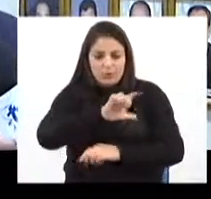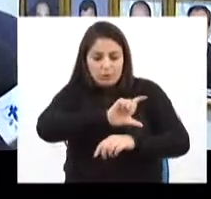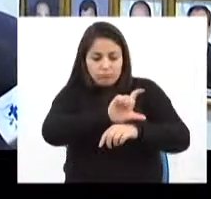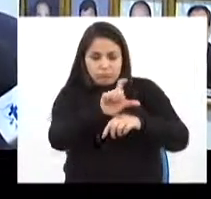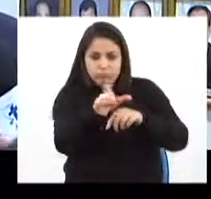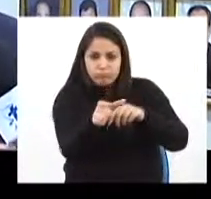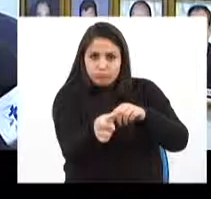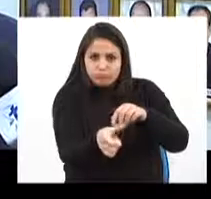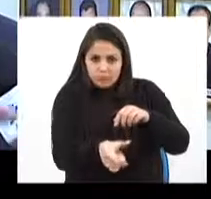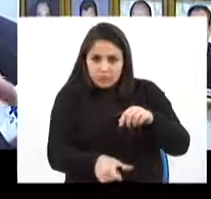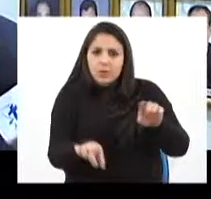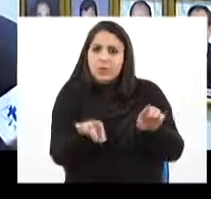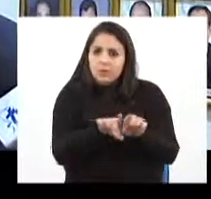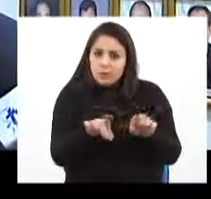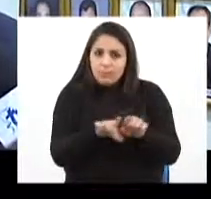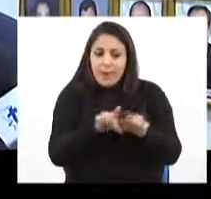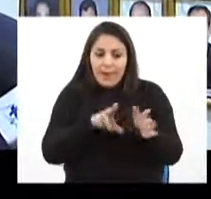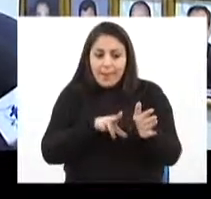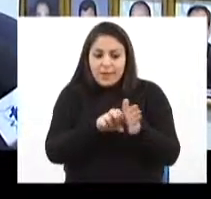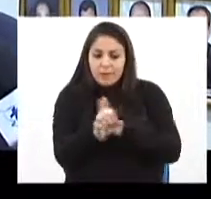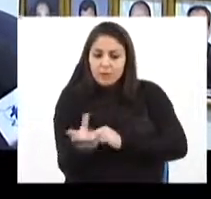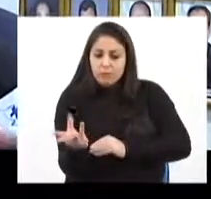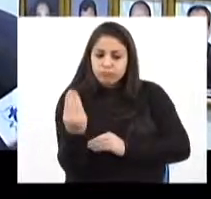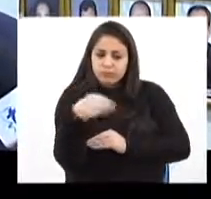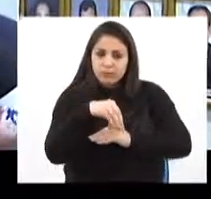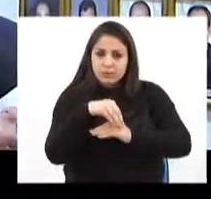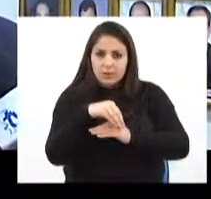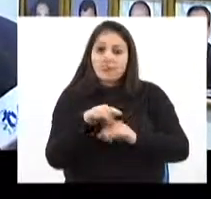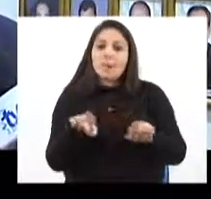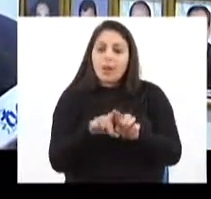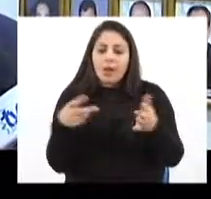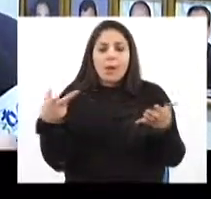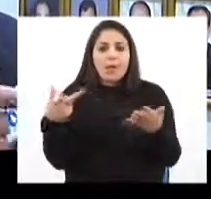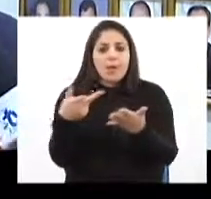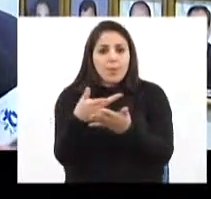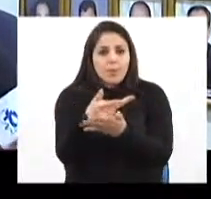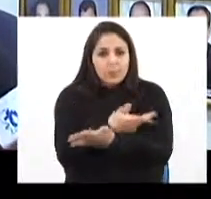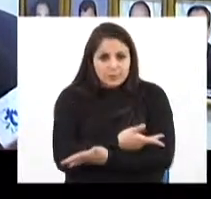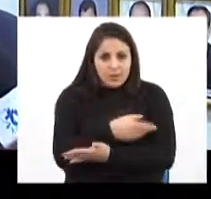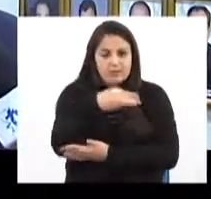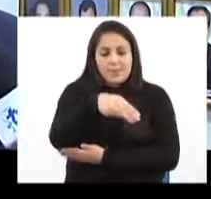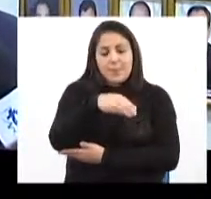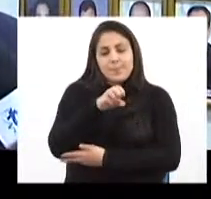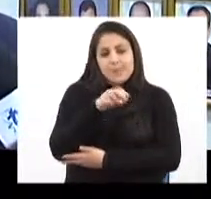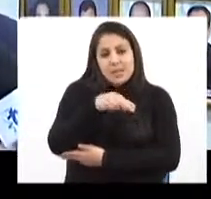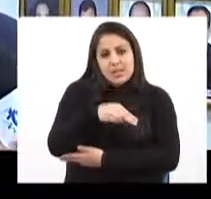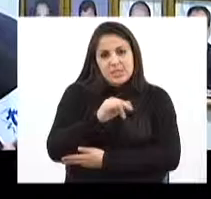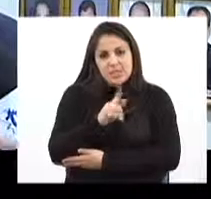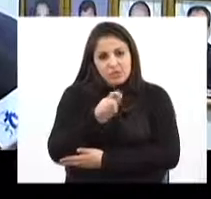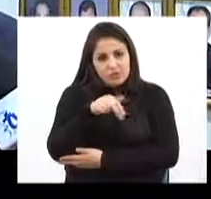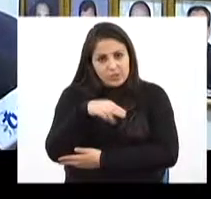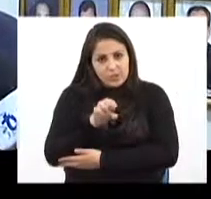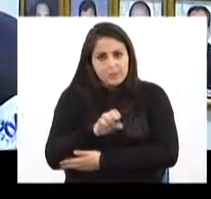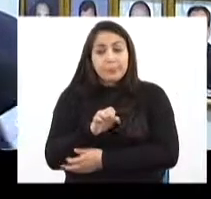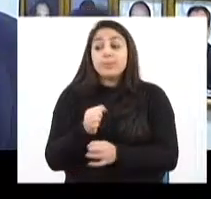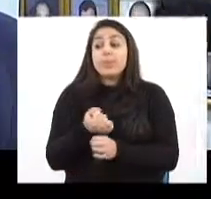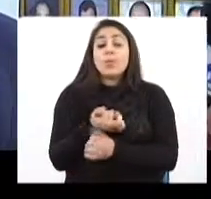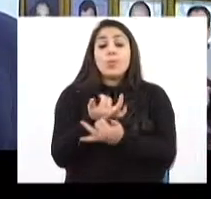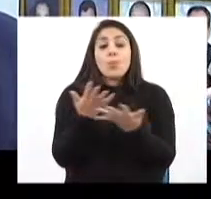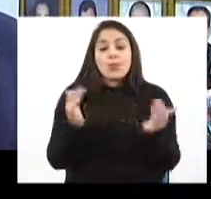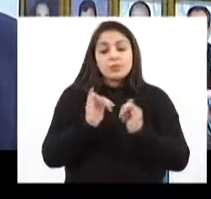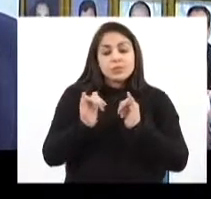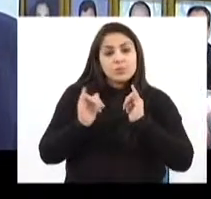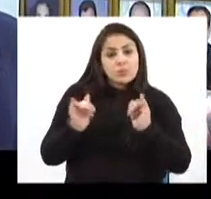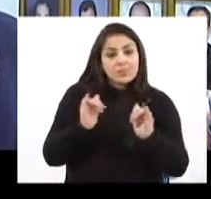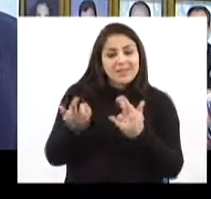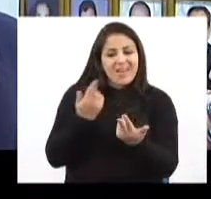uma vez a bactéria atingindo essa meninge, ou o vírus atingindo essa meninge, ocasiona o que nós chamamos de meningite. Quais são